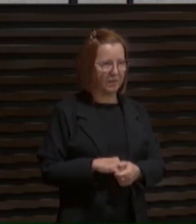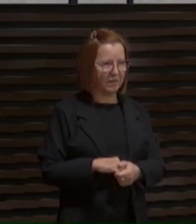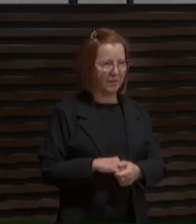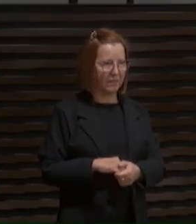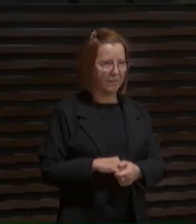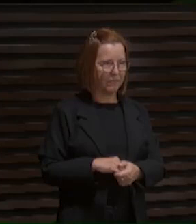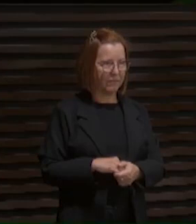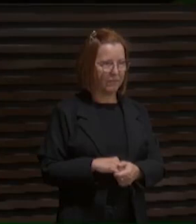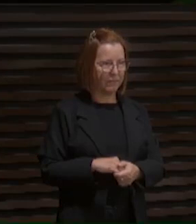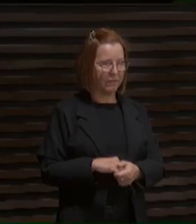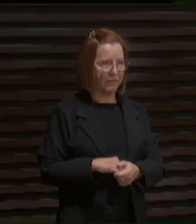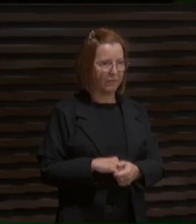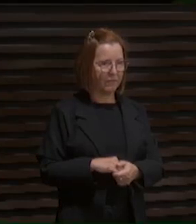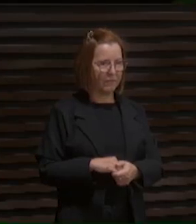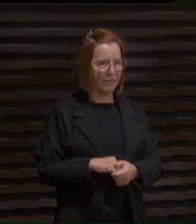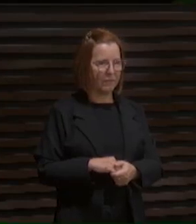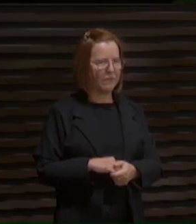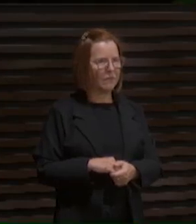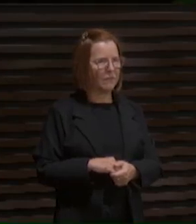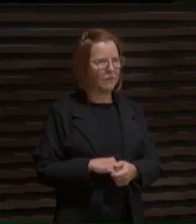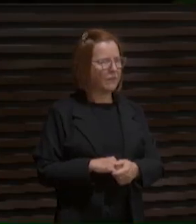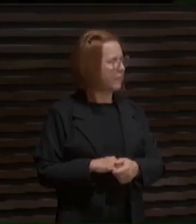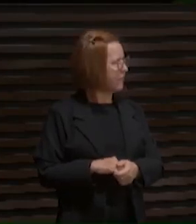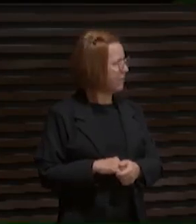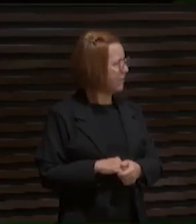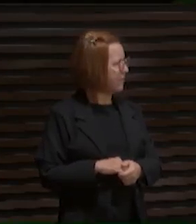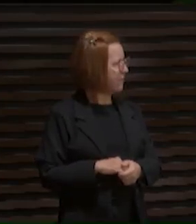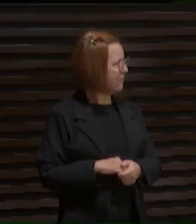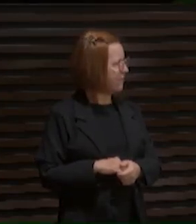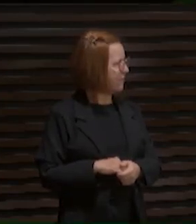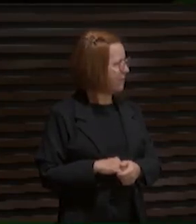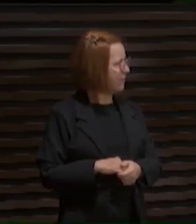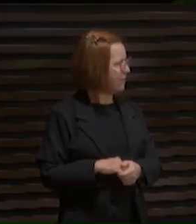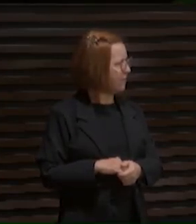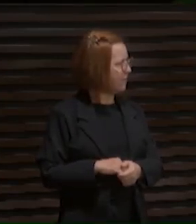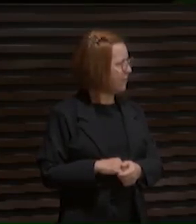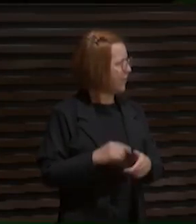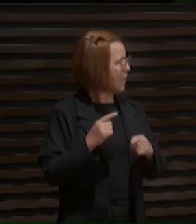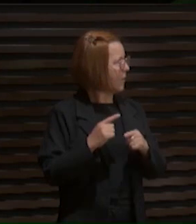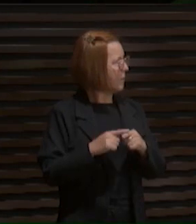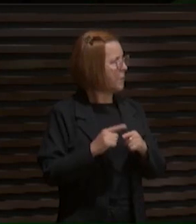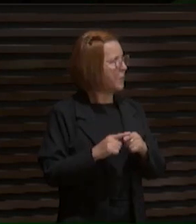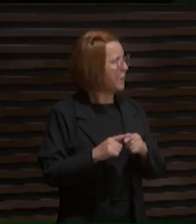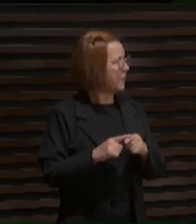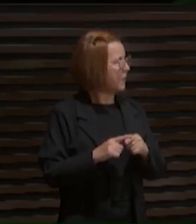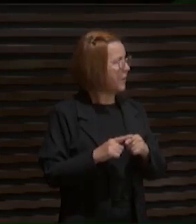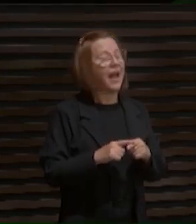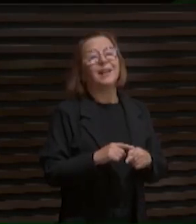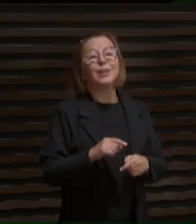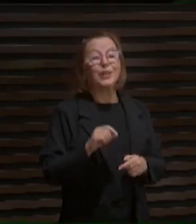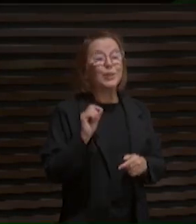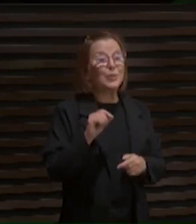Do que nós somos livres? Nós cantamos. Do que fomos libertos? Do